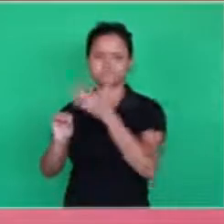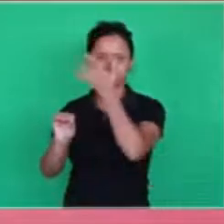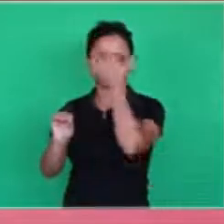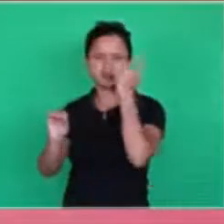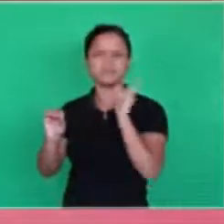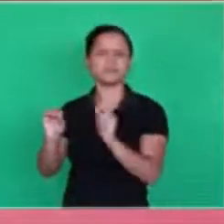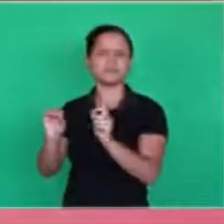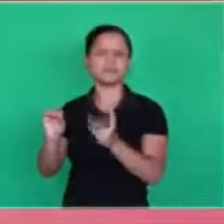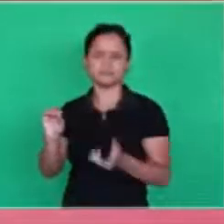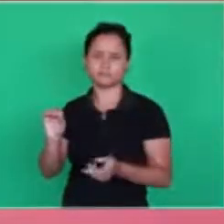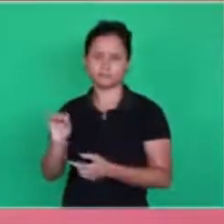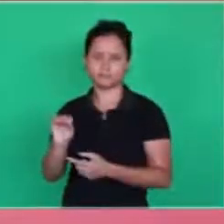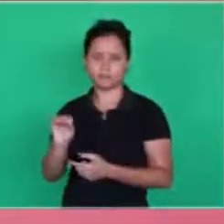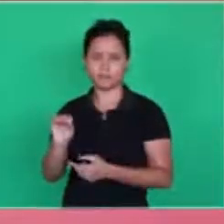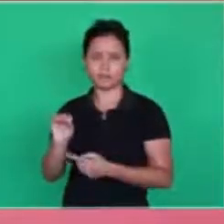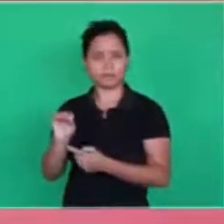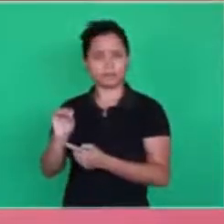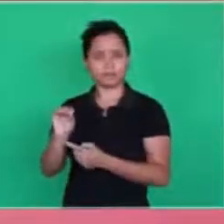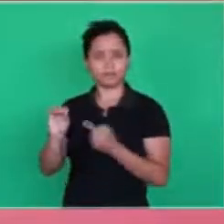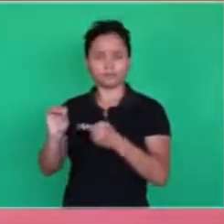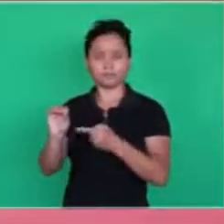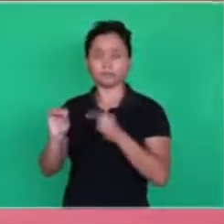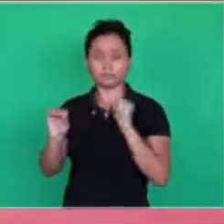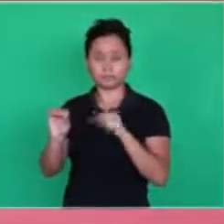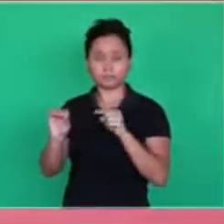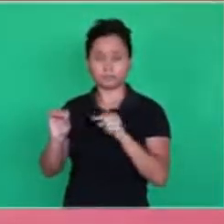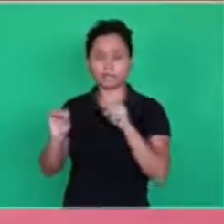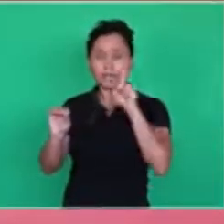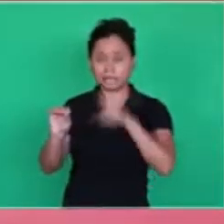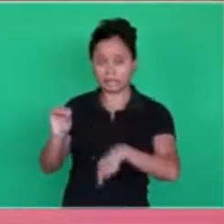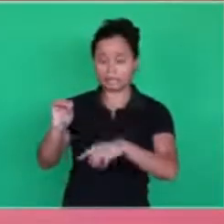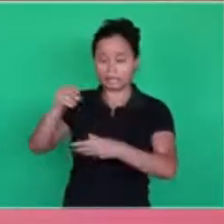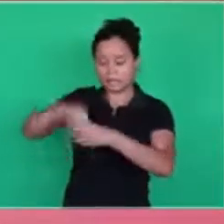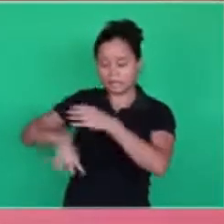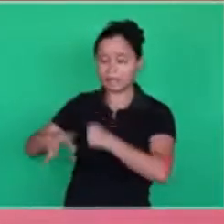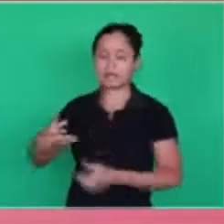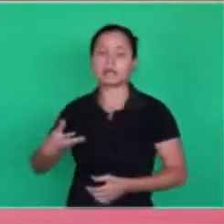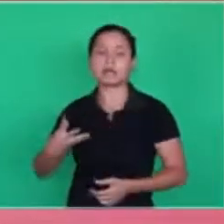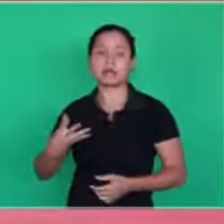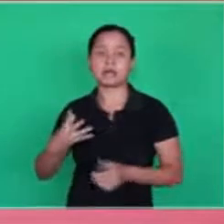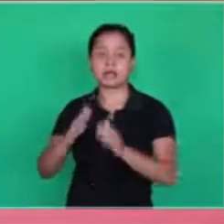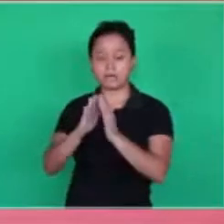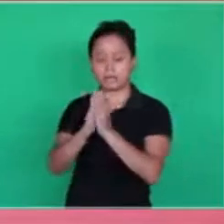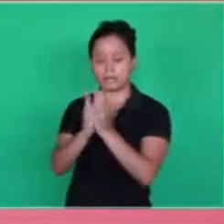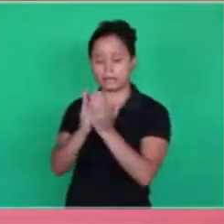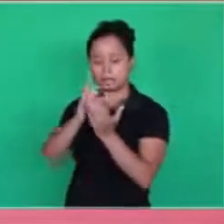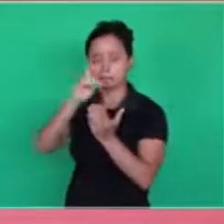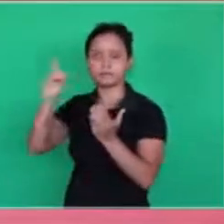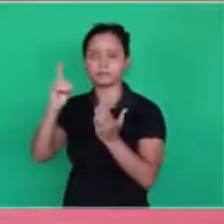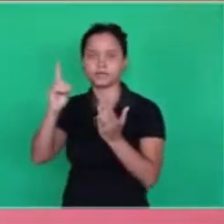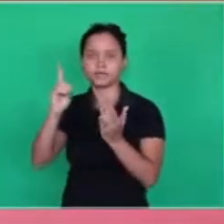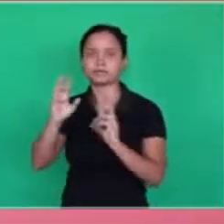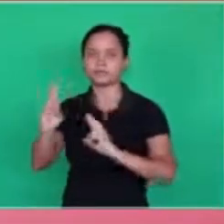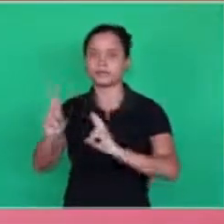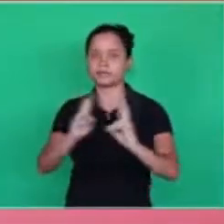coisa, o verbo na Bíblia está relacionado com Jesus.